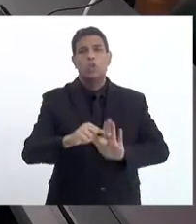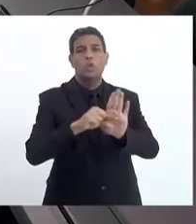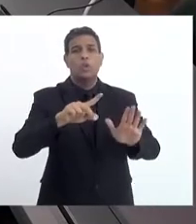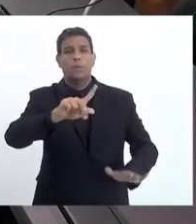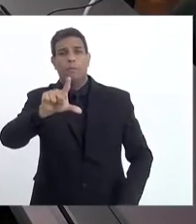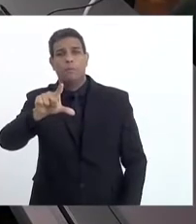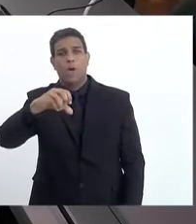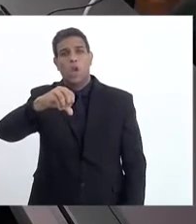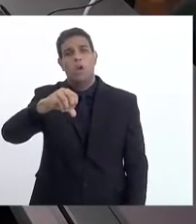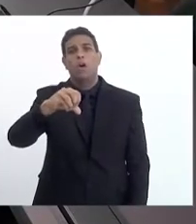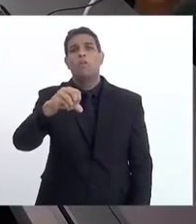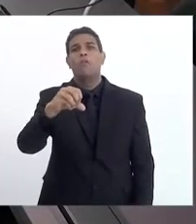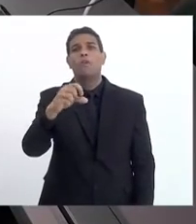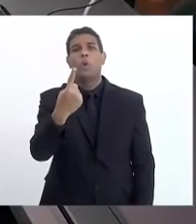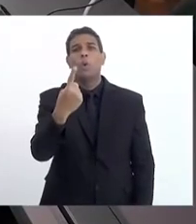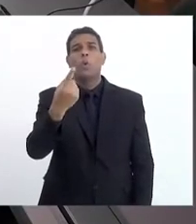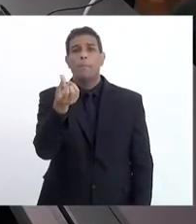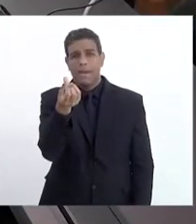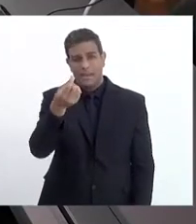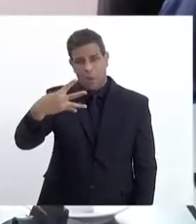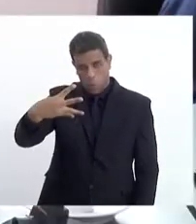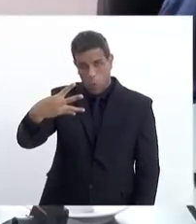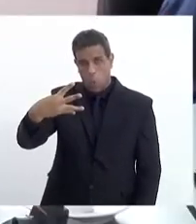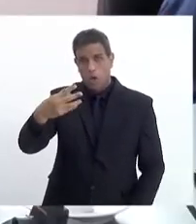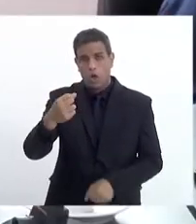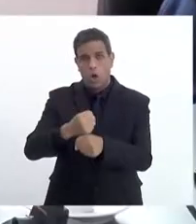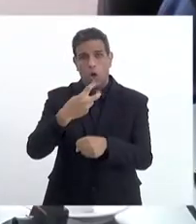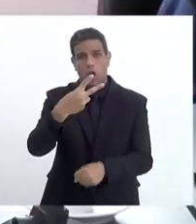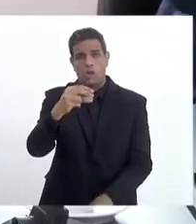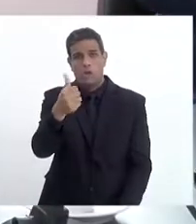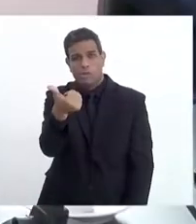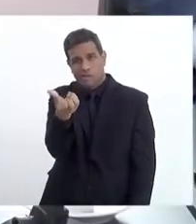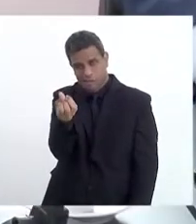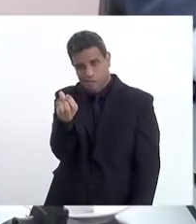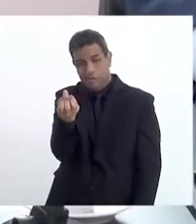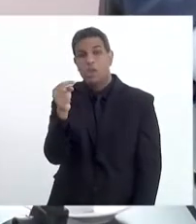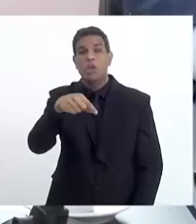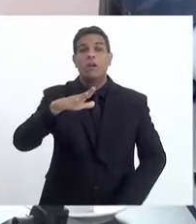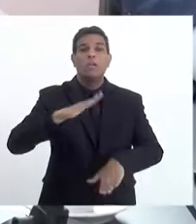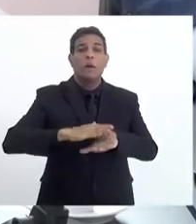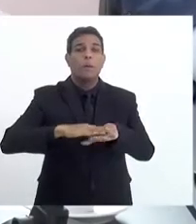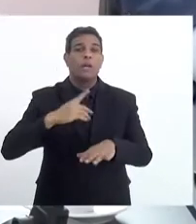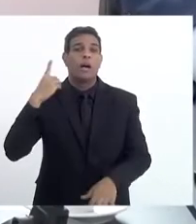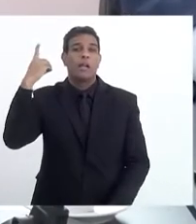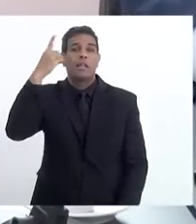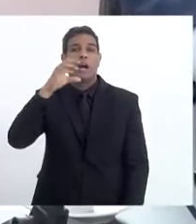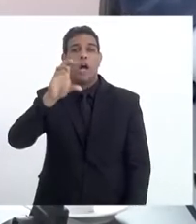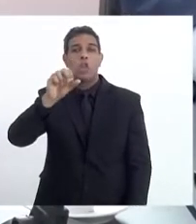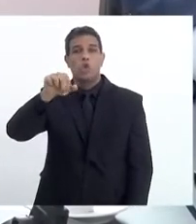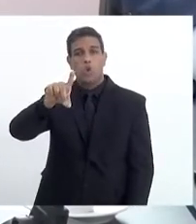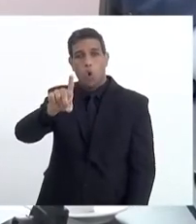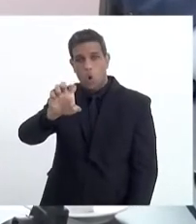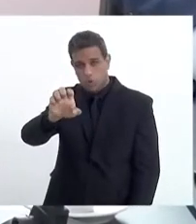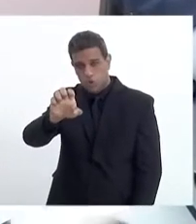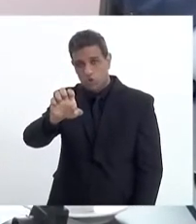de lei 1964 de 16, autoria do deputado Conte Bittencourt.